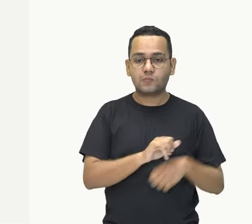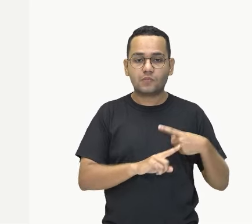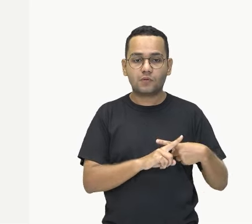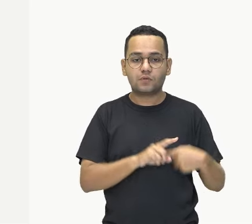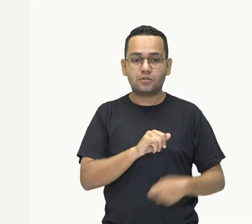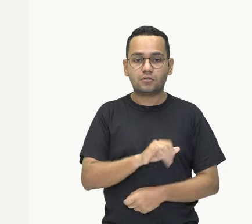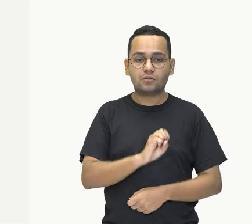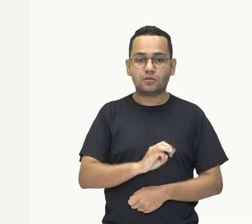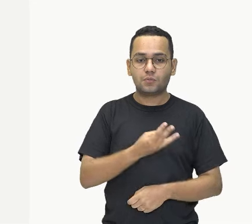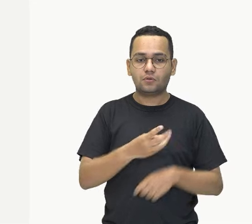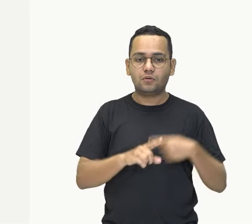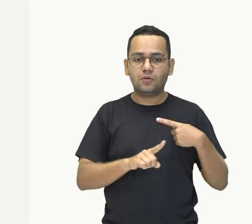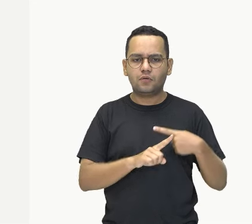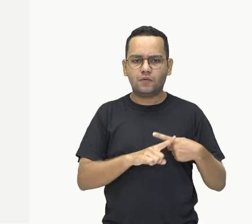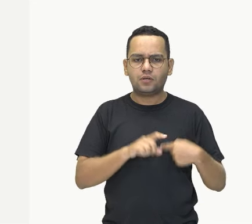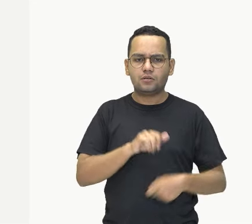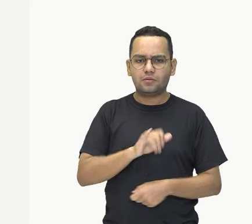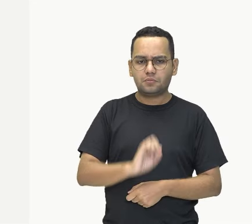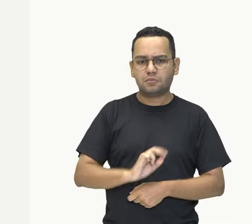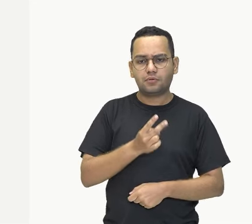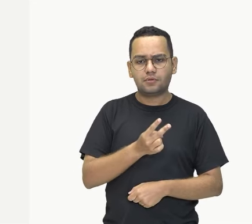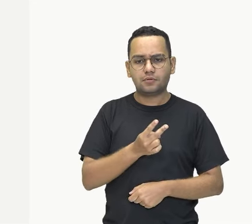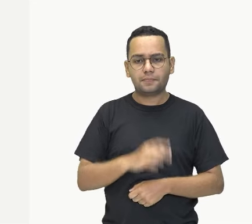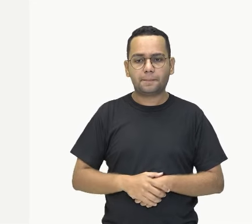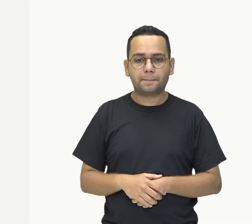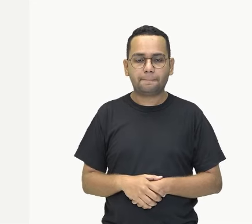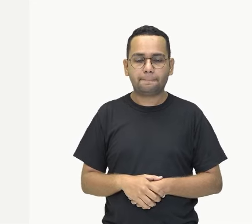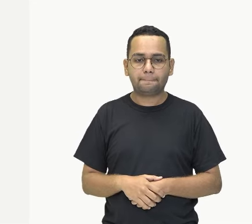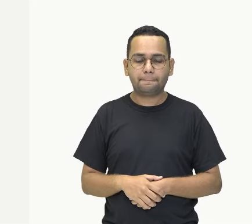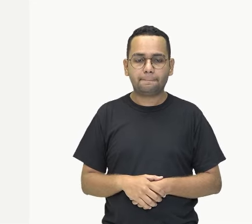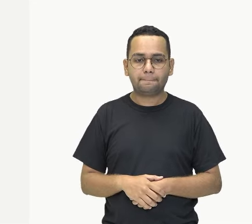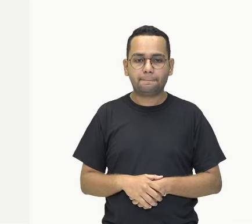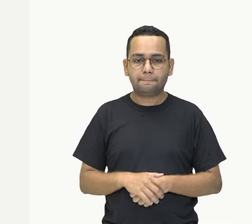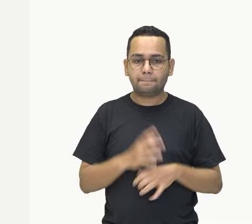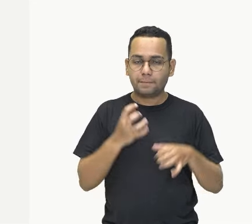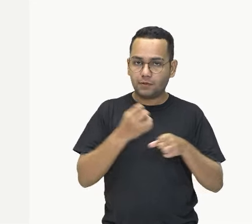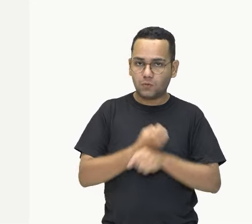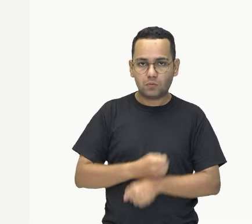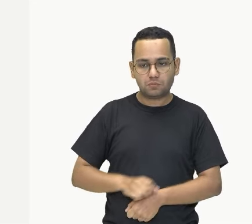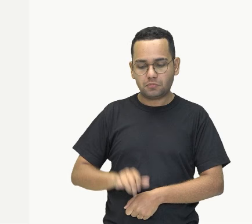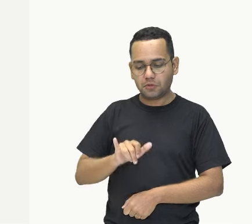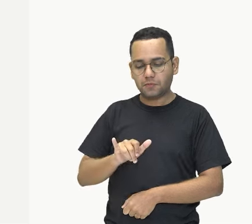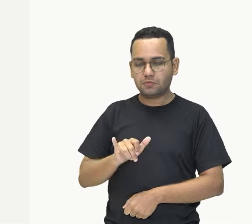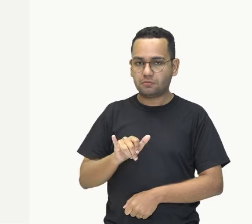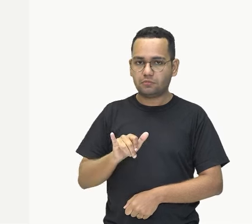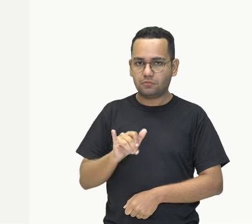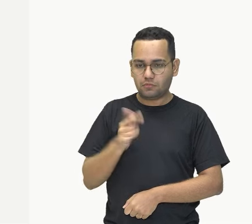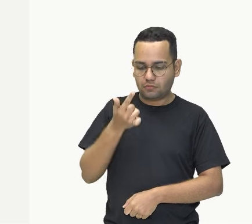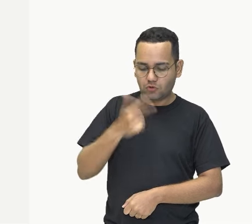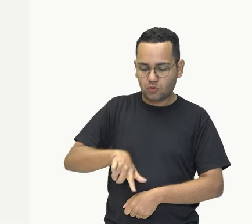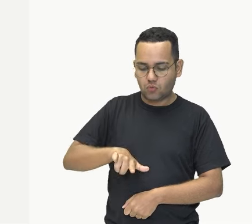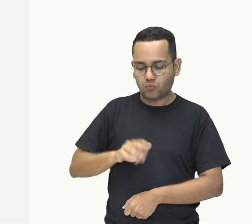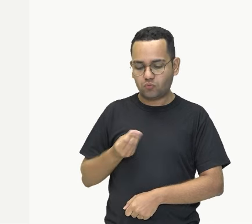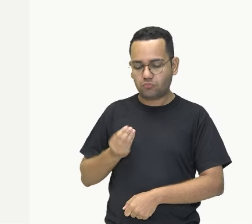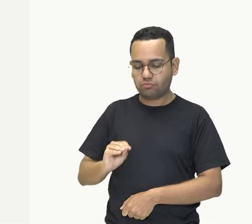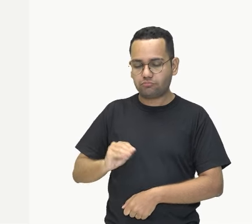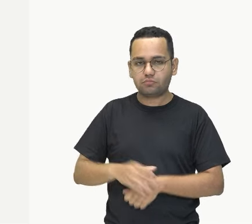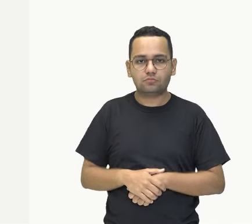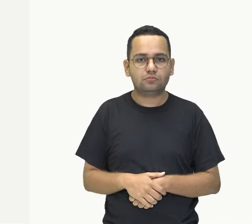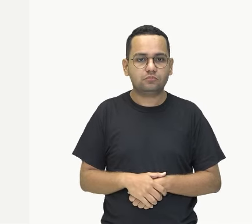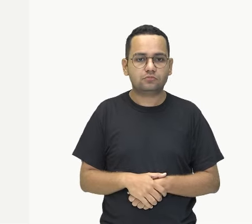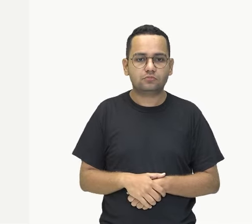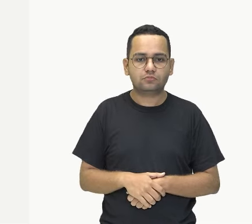ao cubo vezes y ao quadrado. Mesma base, a base é y, tá? Sempre